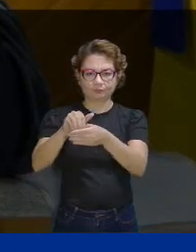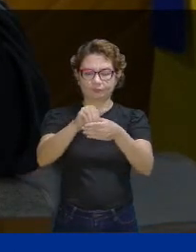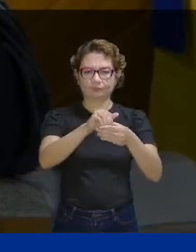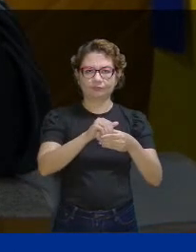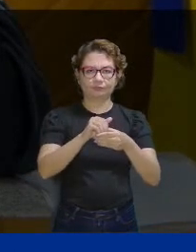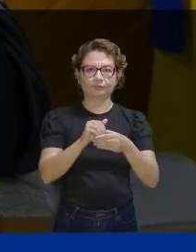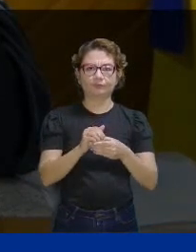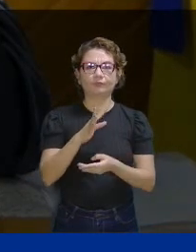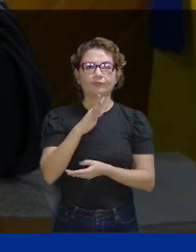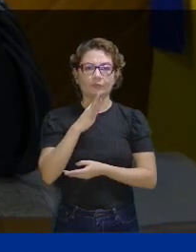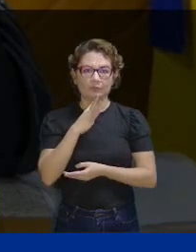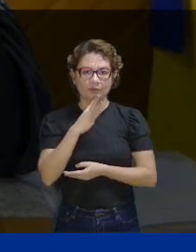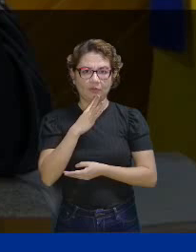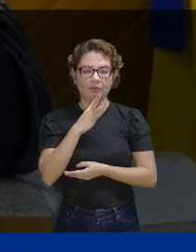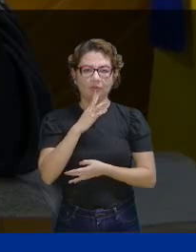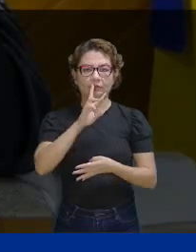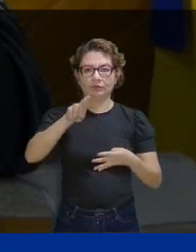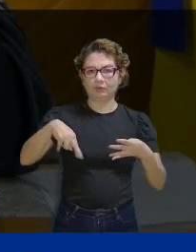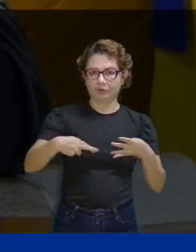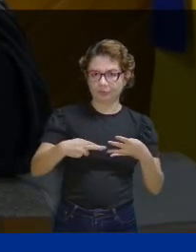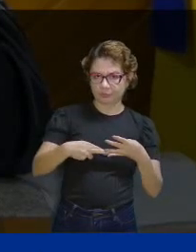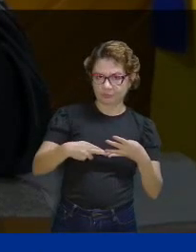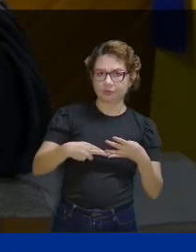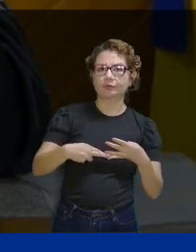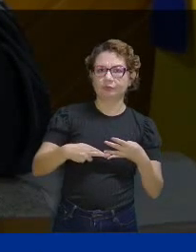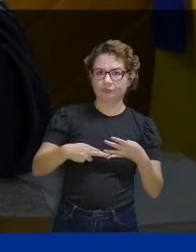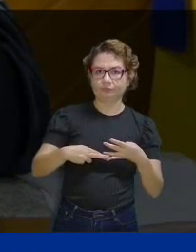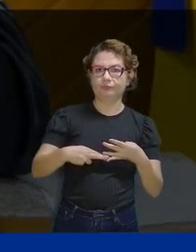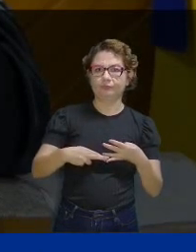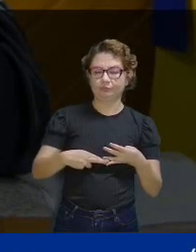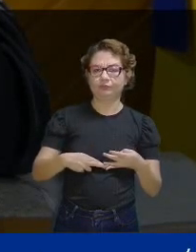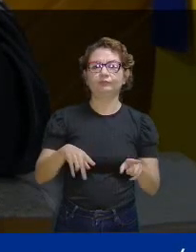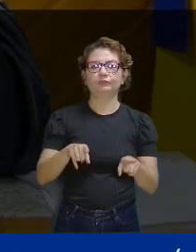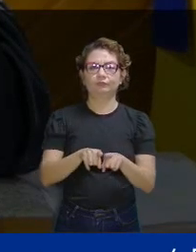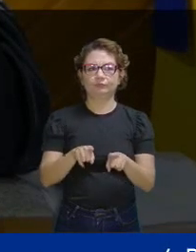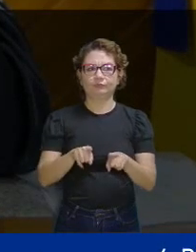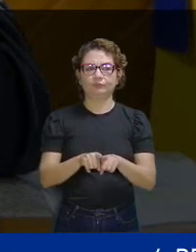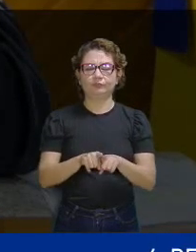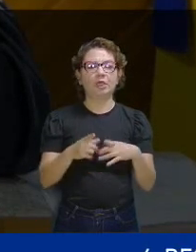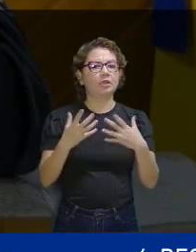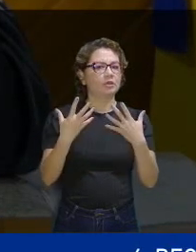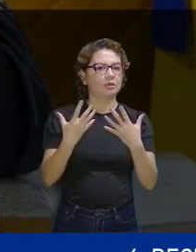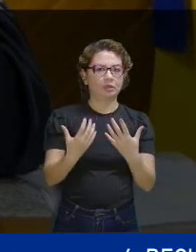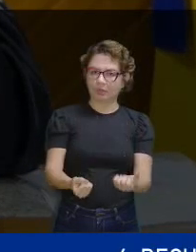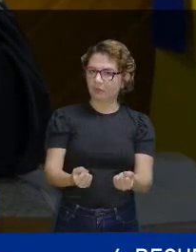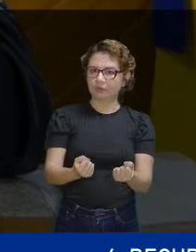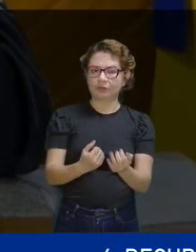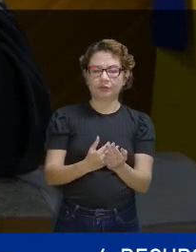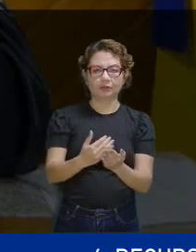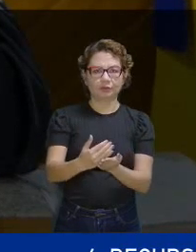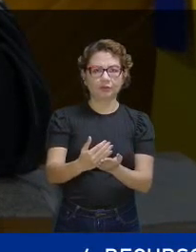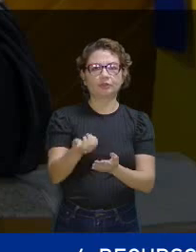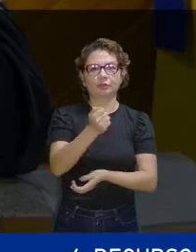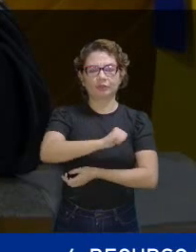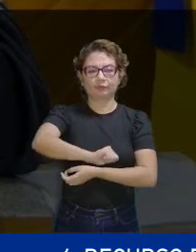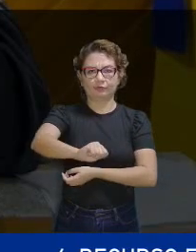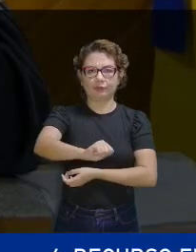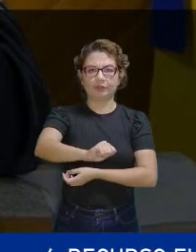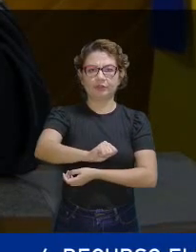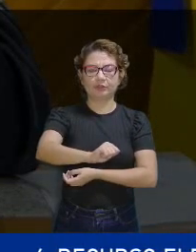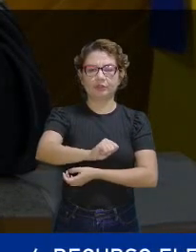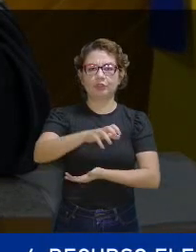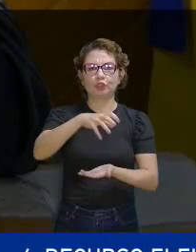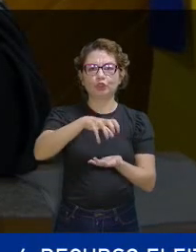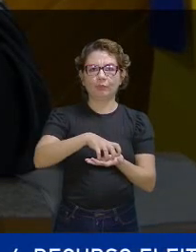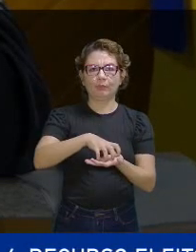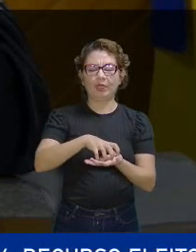unanimidade, conheceu o recurso pelo mesmo quórum, rejeitou a preliminar de cerceamento e defesa e, no